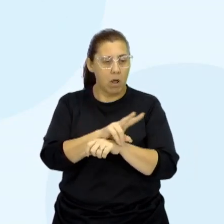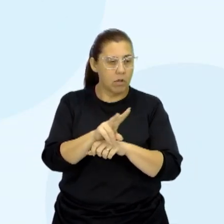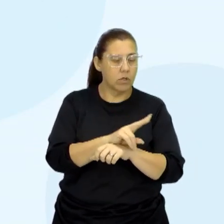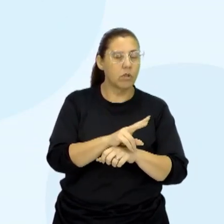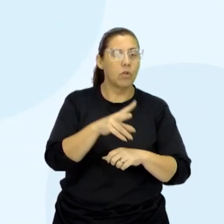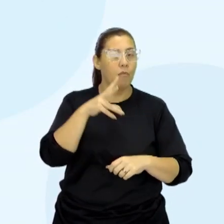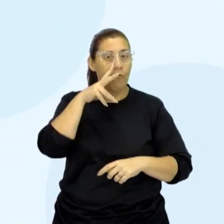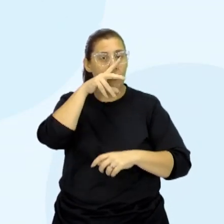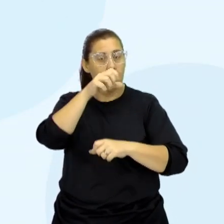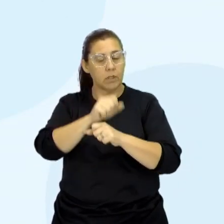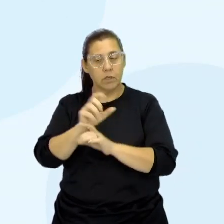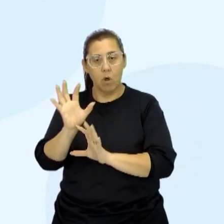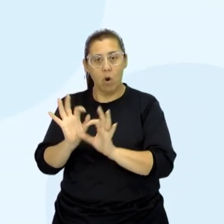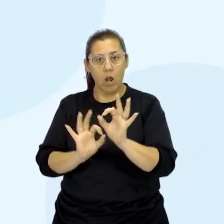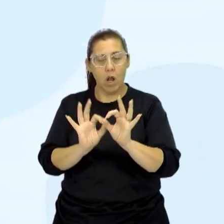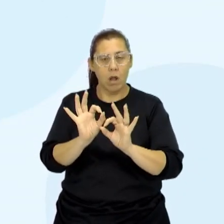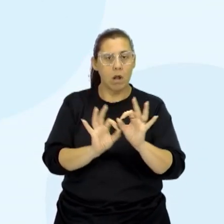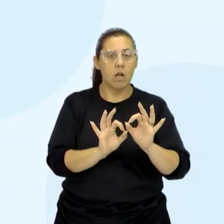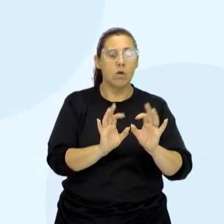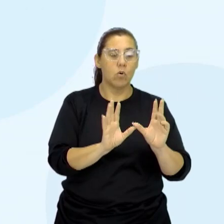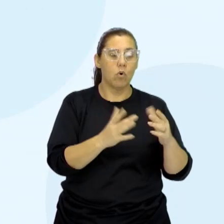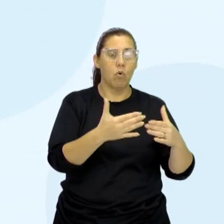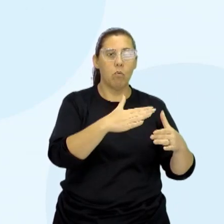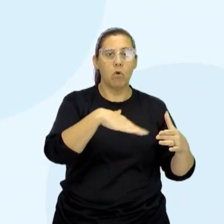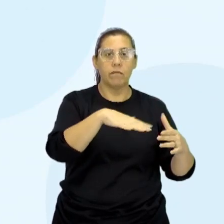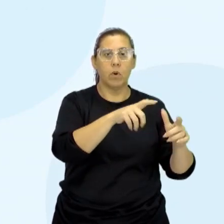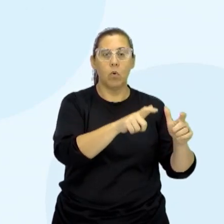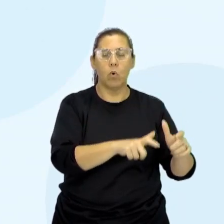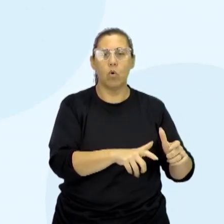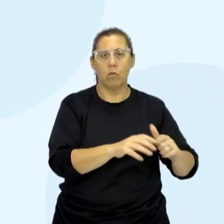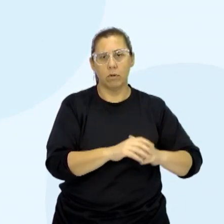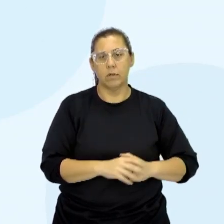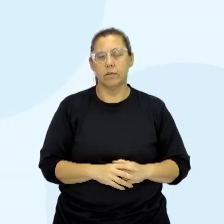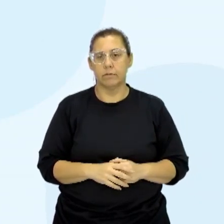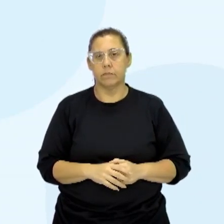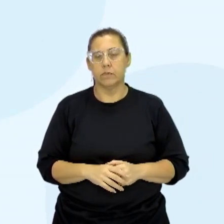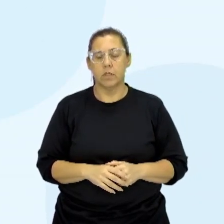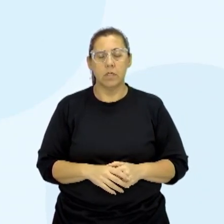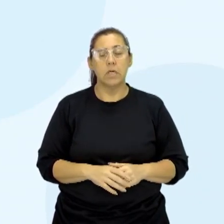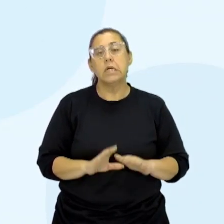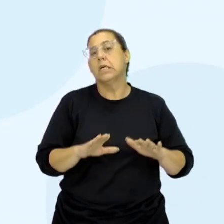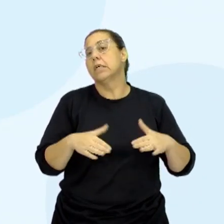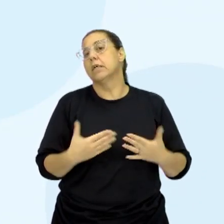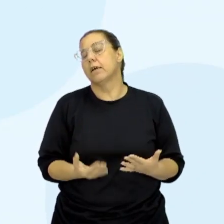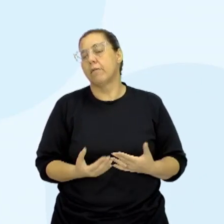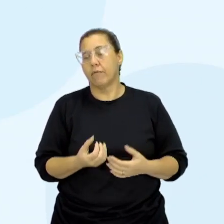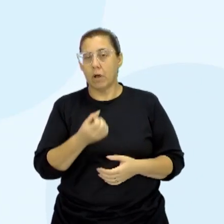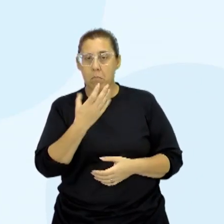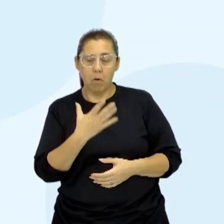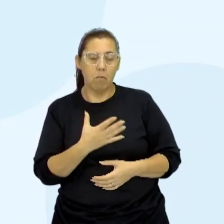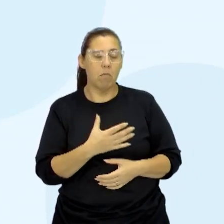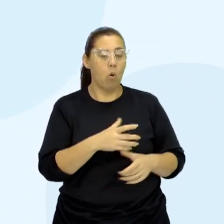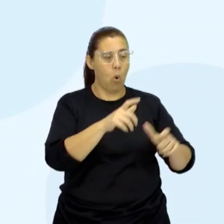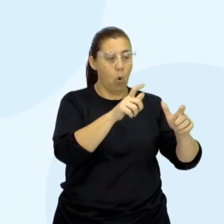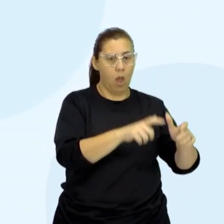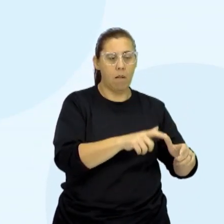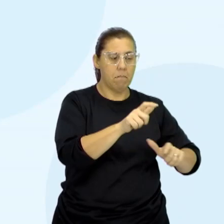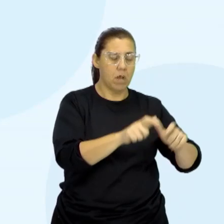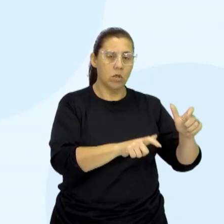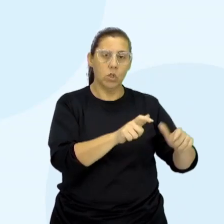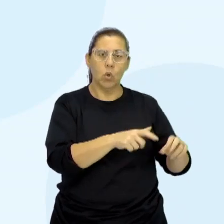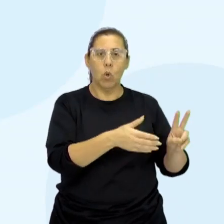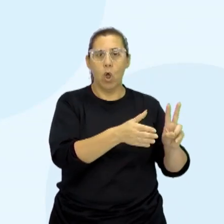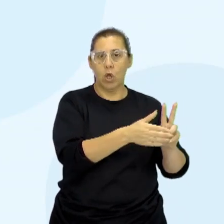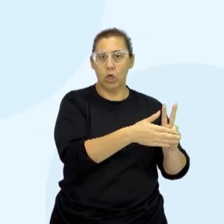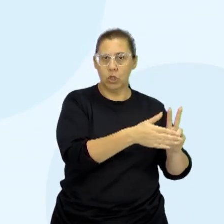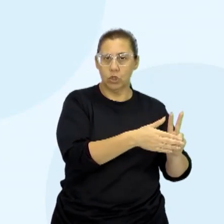fortalecer a organização comunitária local. Os beneficiários, populações indígenas que habitam as terras indígenas, né, os